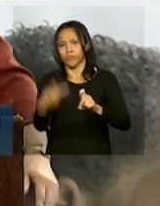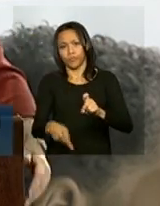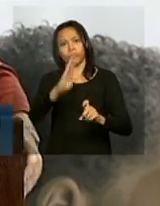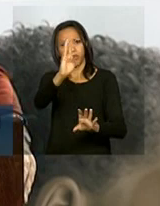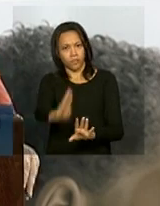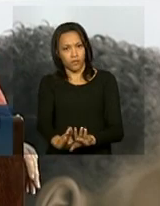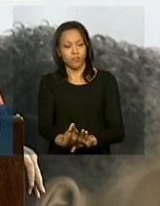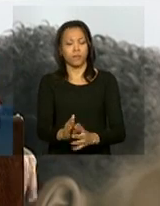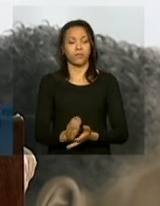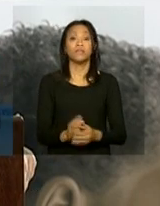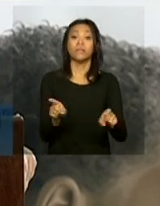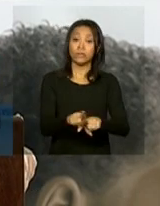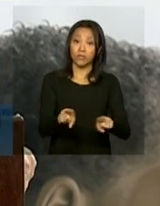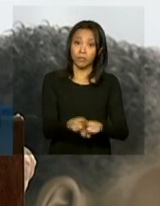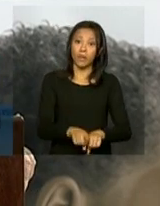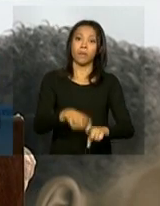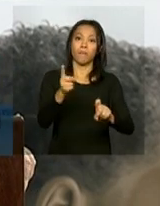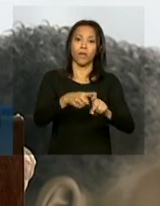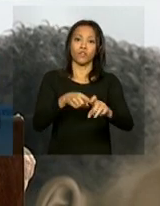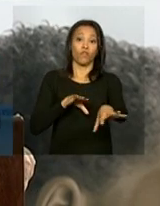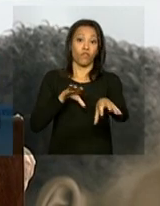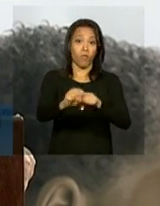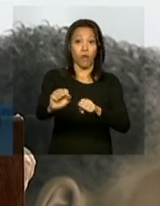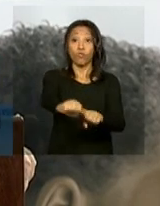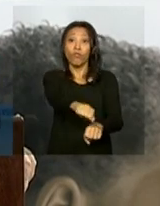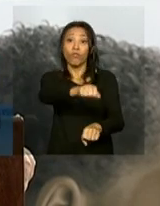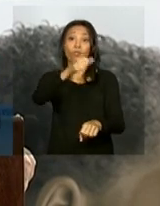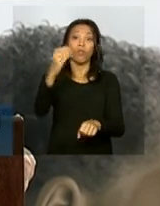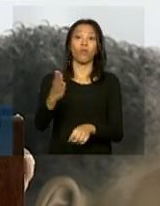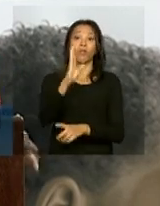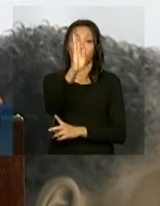brasileiros e médicos formados no exterior.